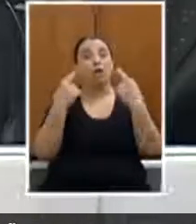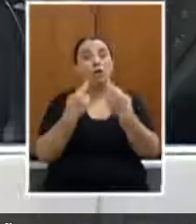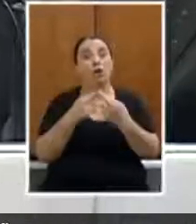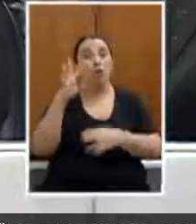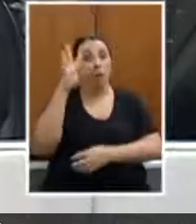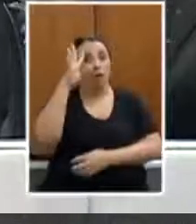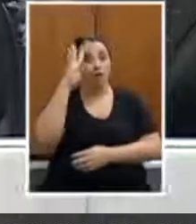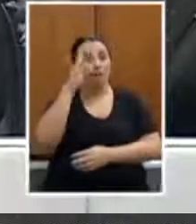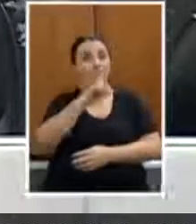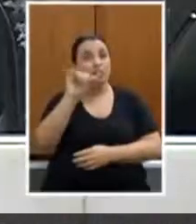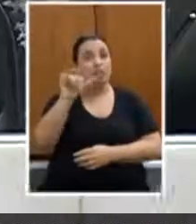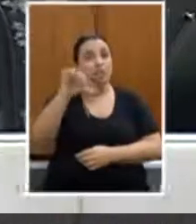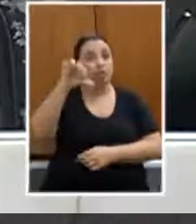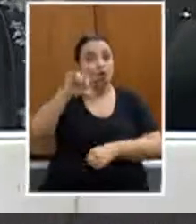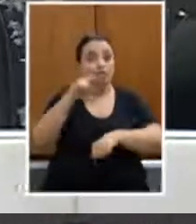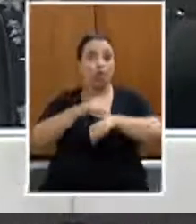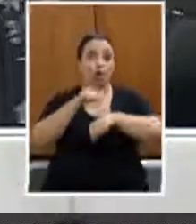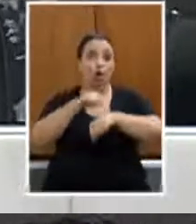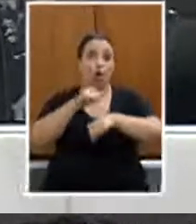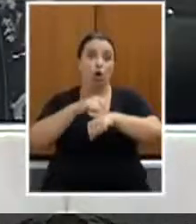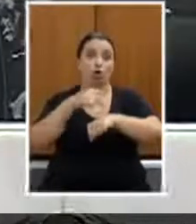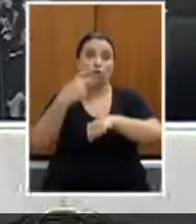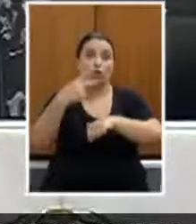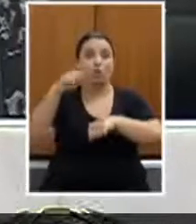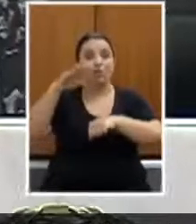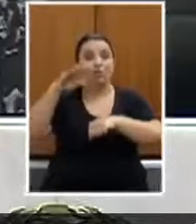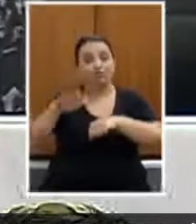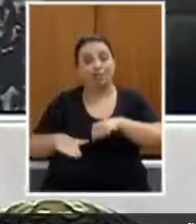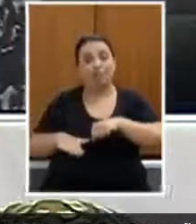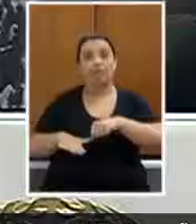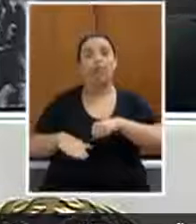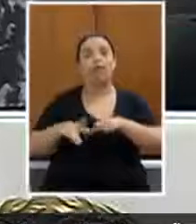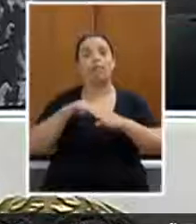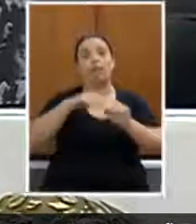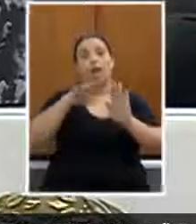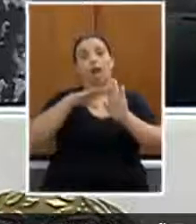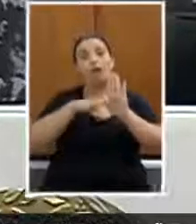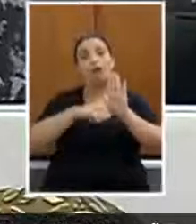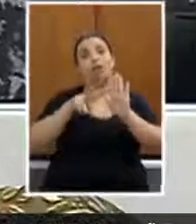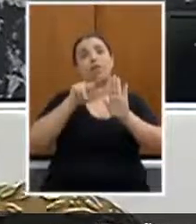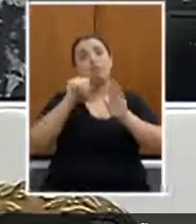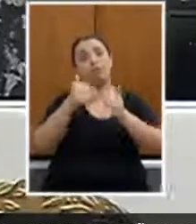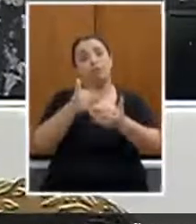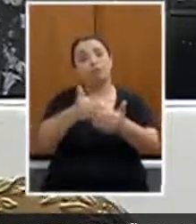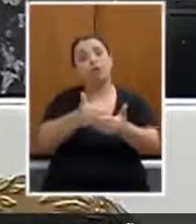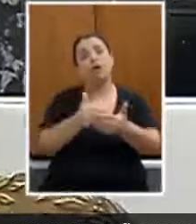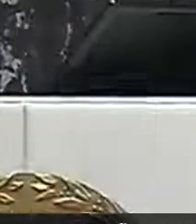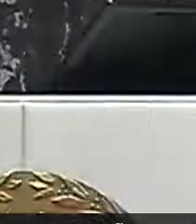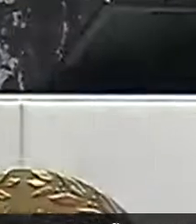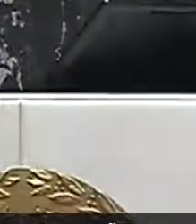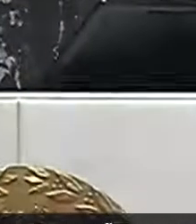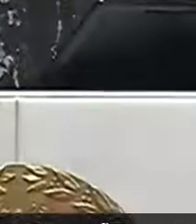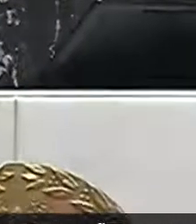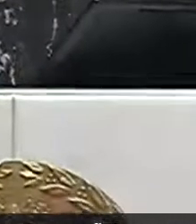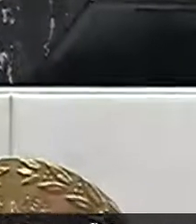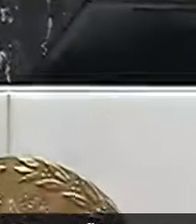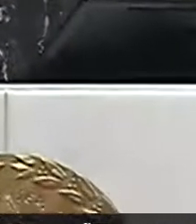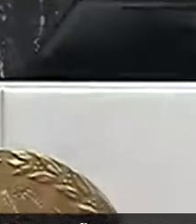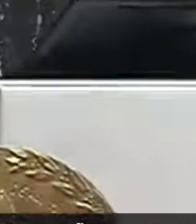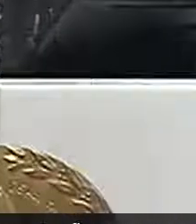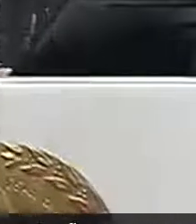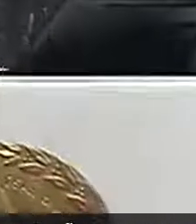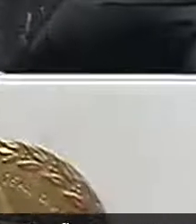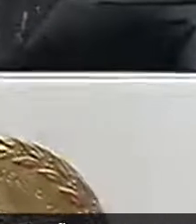14 horas, com a ordem do dia a ser publicada. Muito obrigado a todos. Levanta-se a reunião.